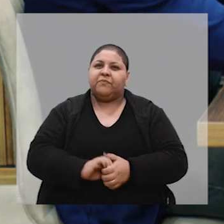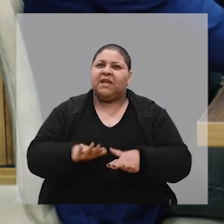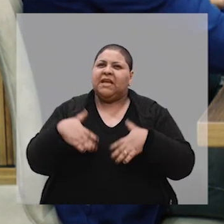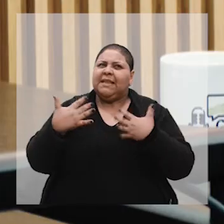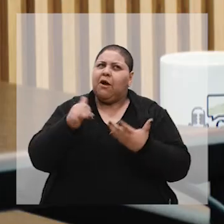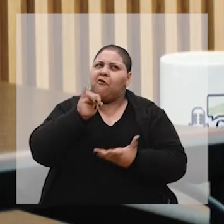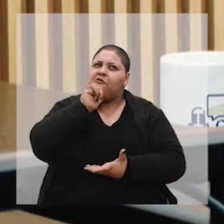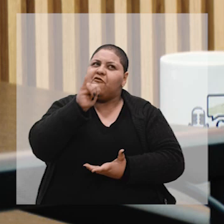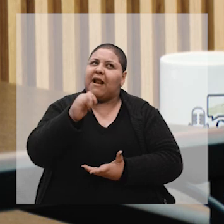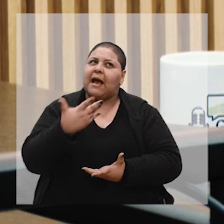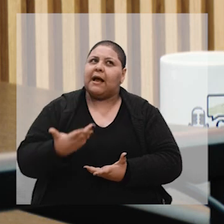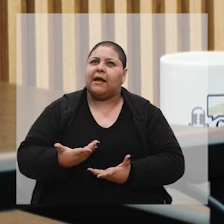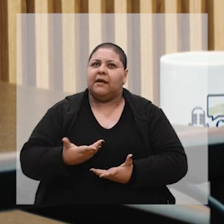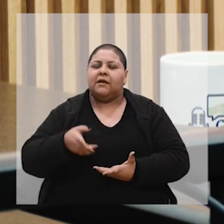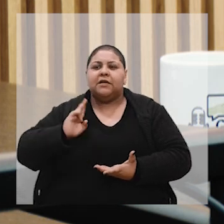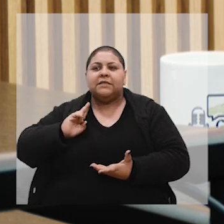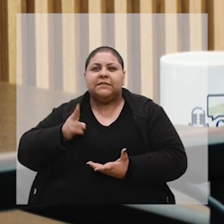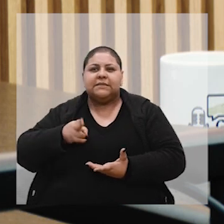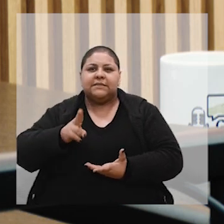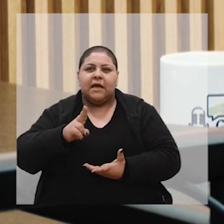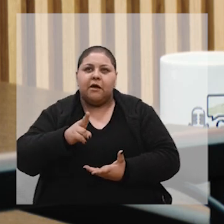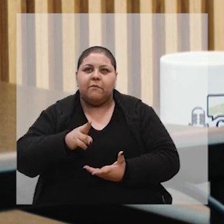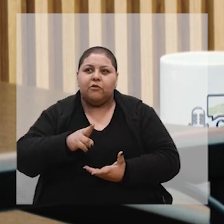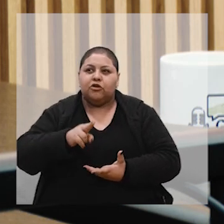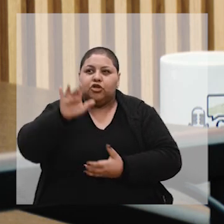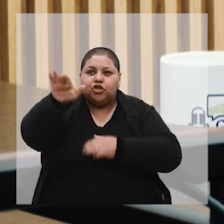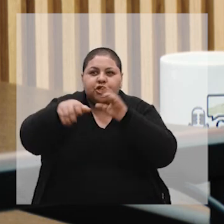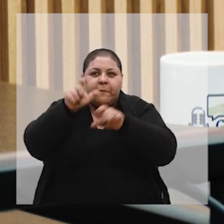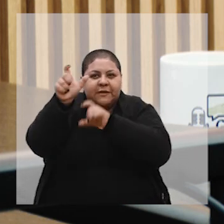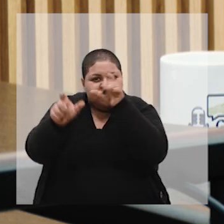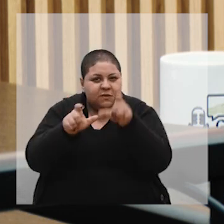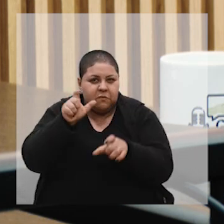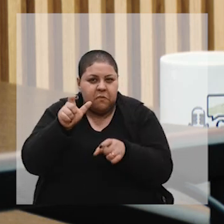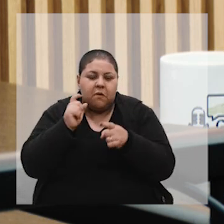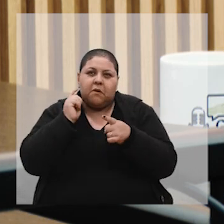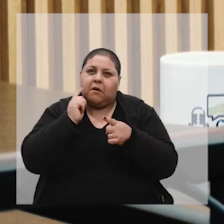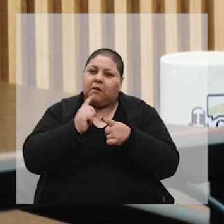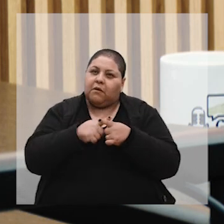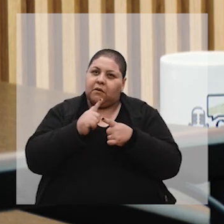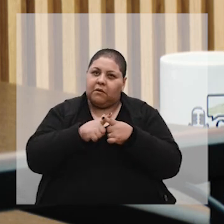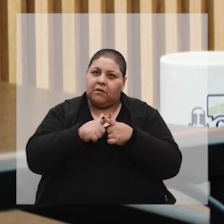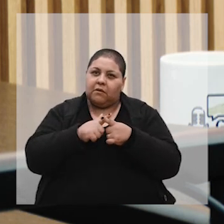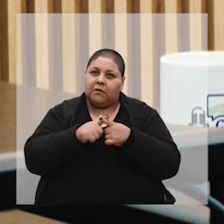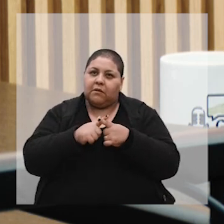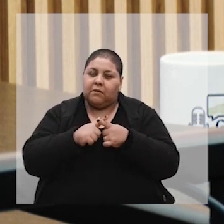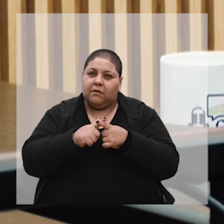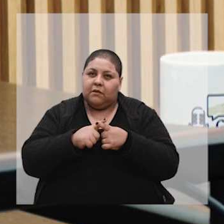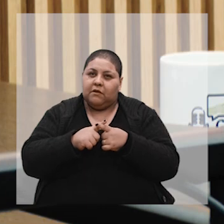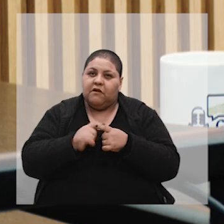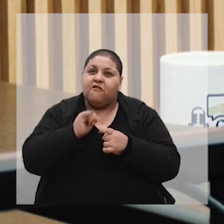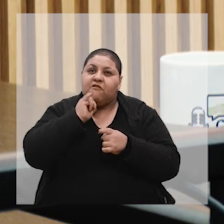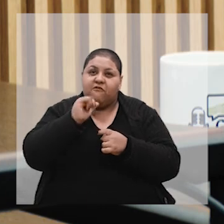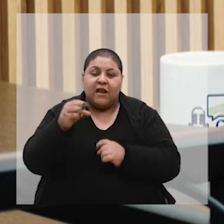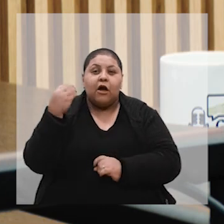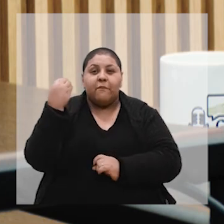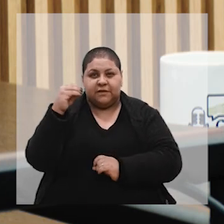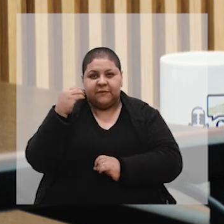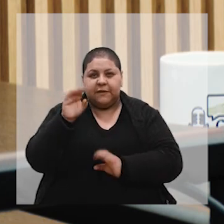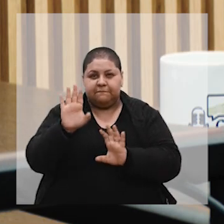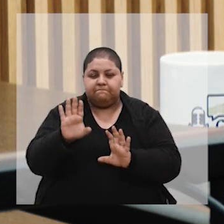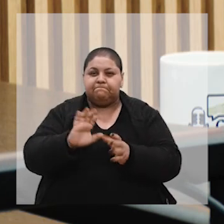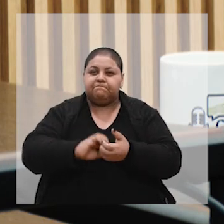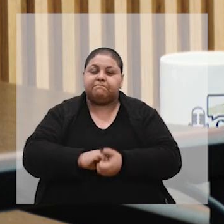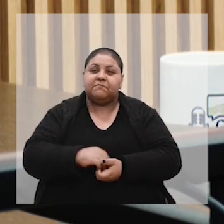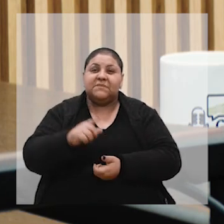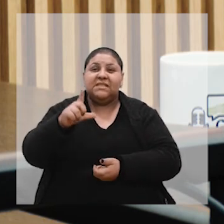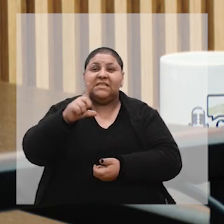Então, cara, dizer assim, eu sempre deixo o convite pra todo mundo, porque contar uma experiência, Claro, se vocês me permitirem,